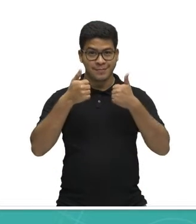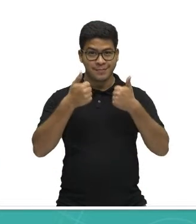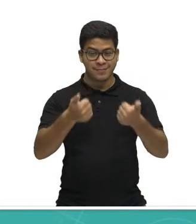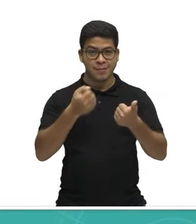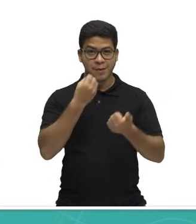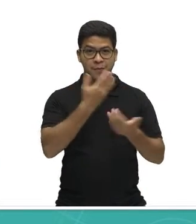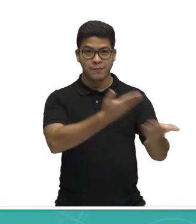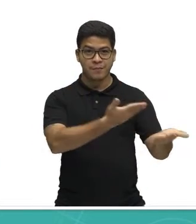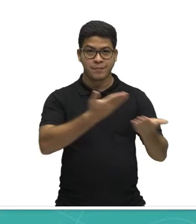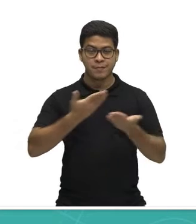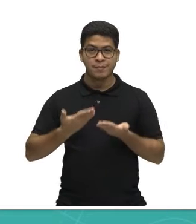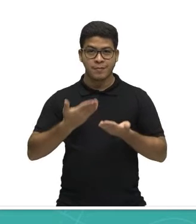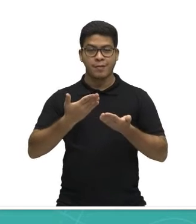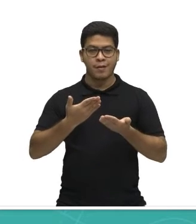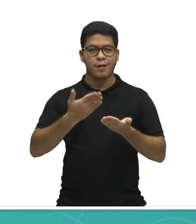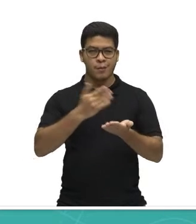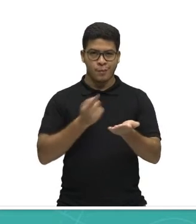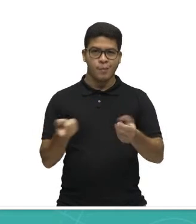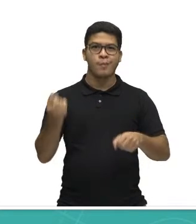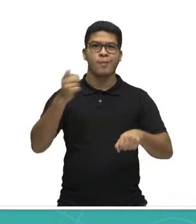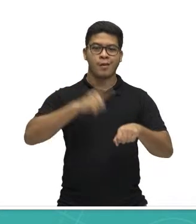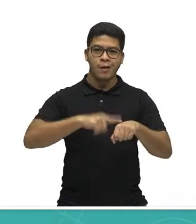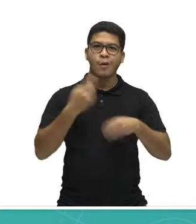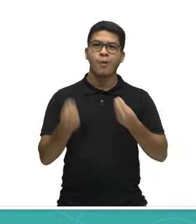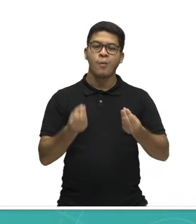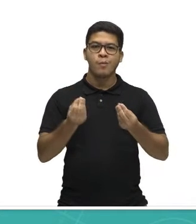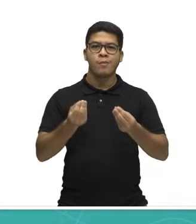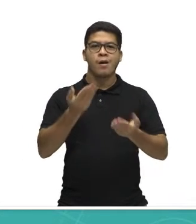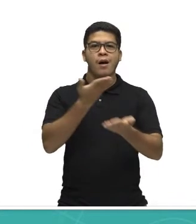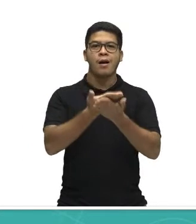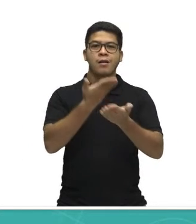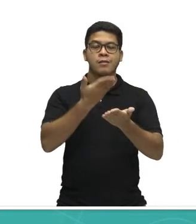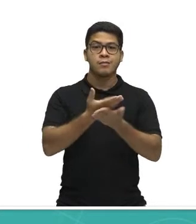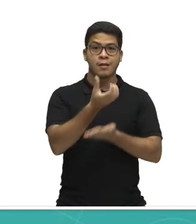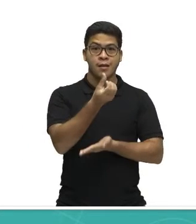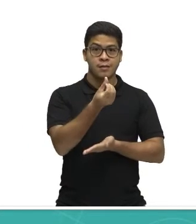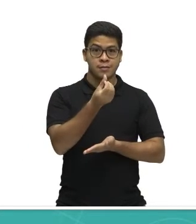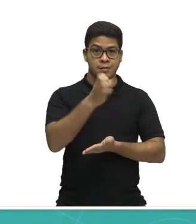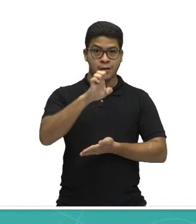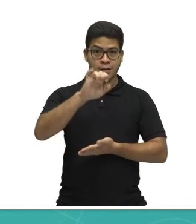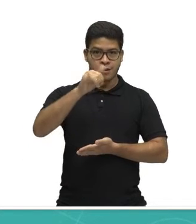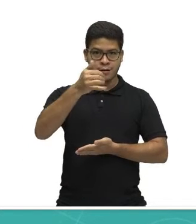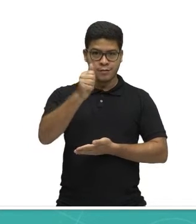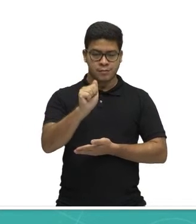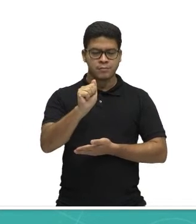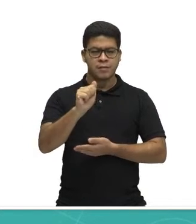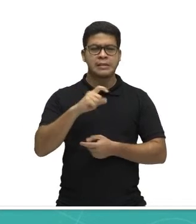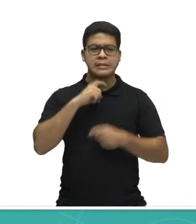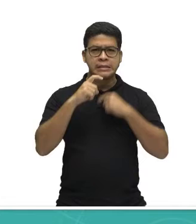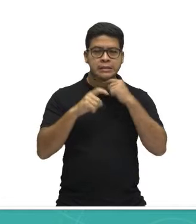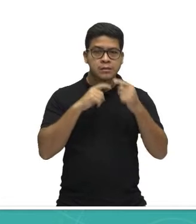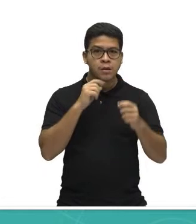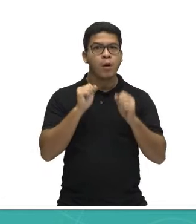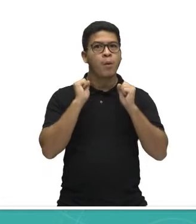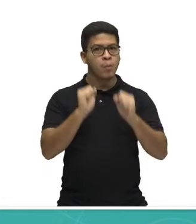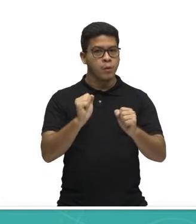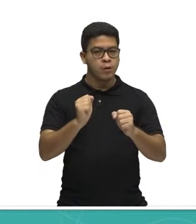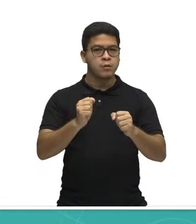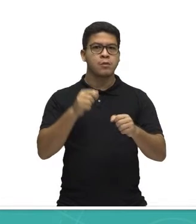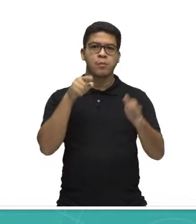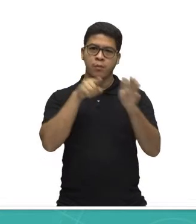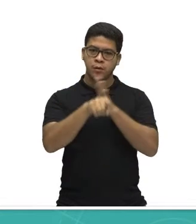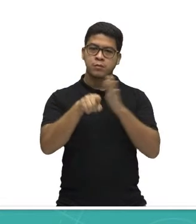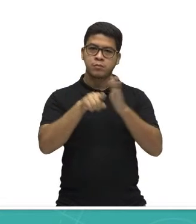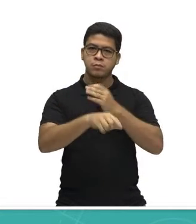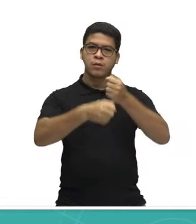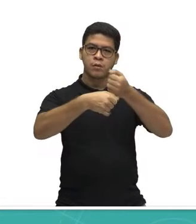Sejam bem-vindos a mais uma aula de arte da EJA, sexta etapa. Qualquer dúvida que vocês tiverem, é só perguntar através